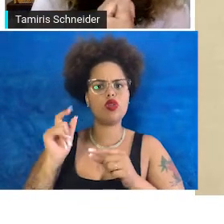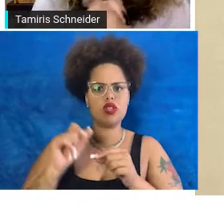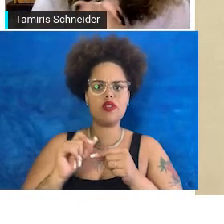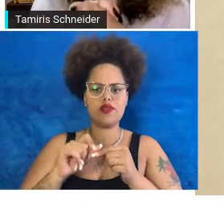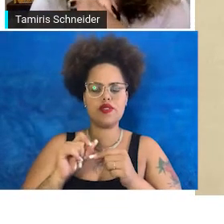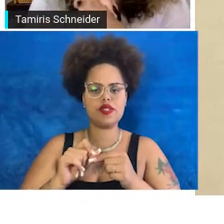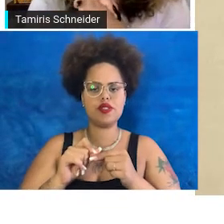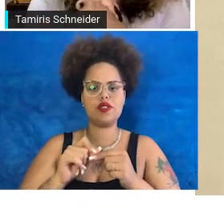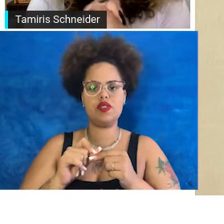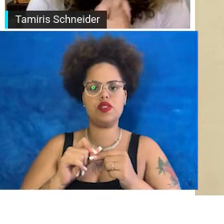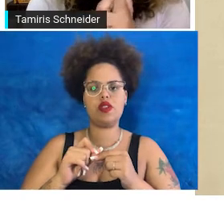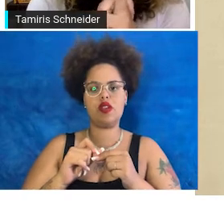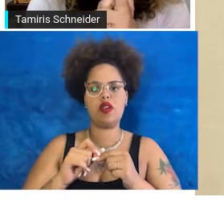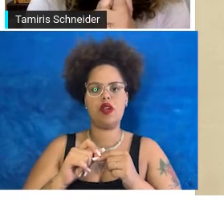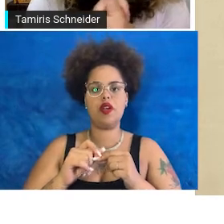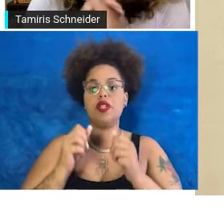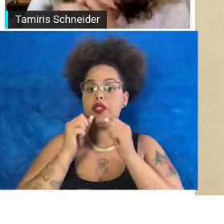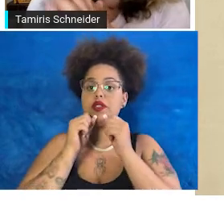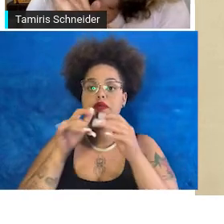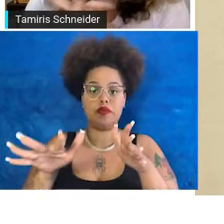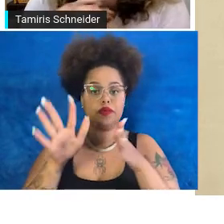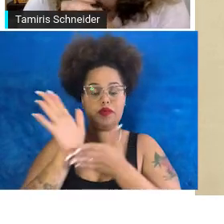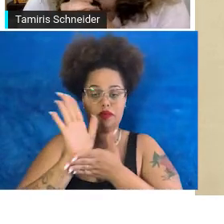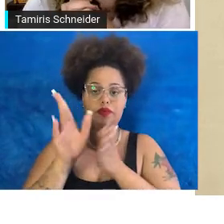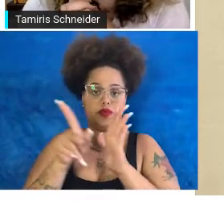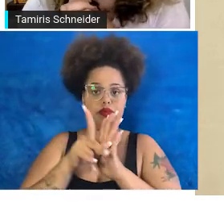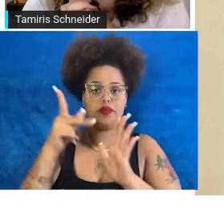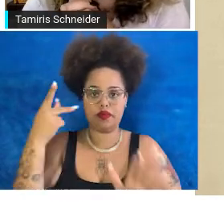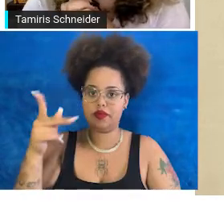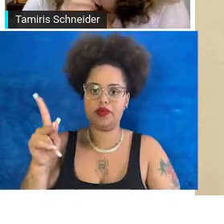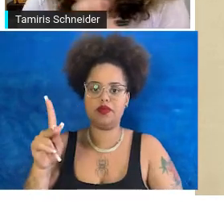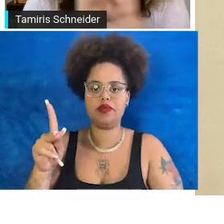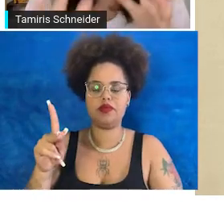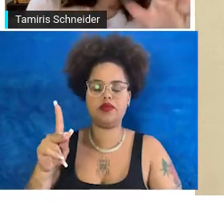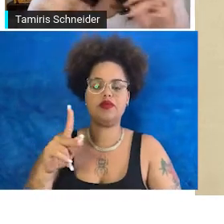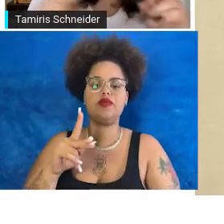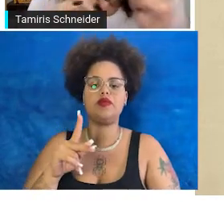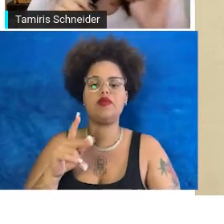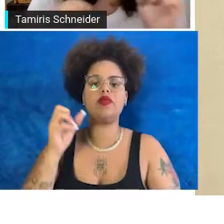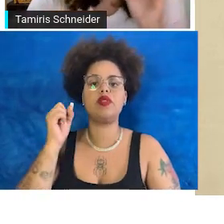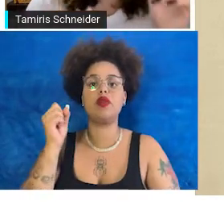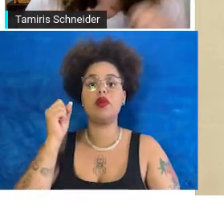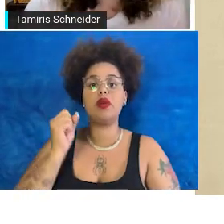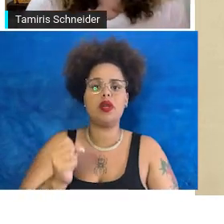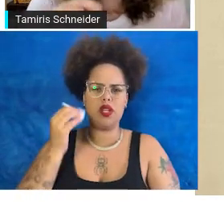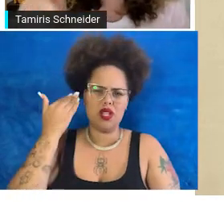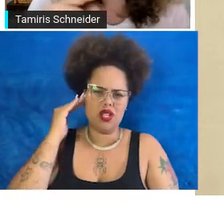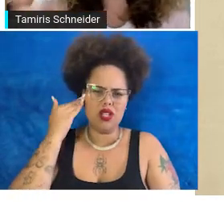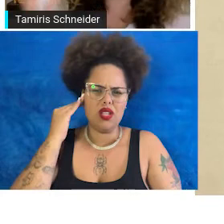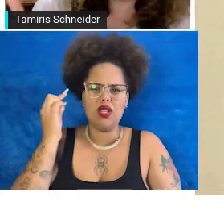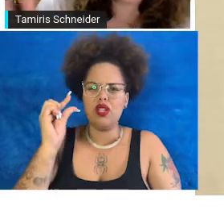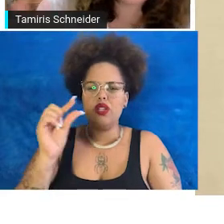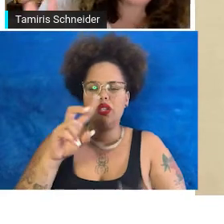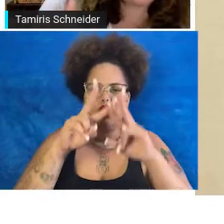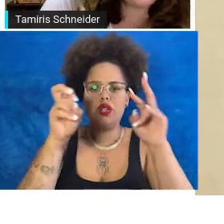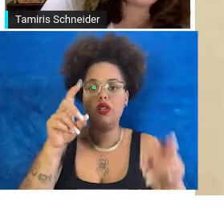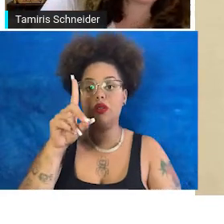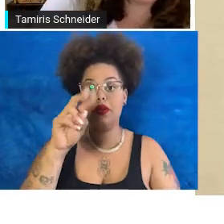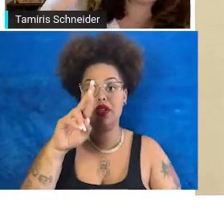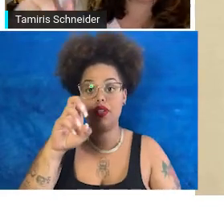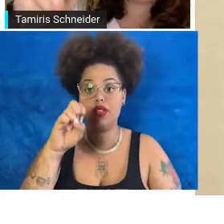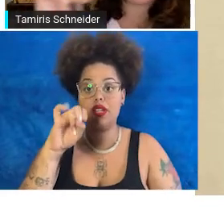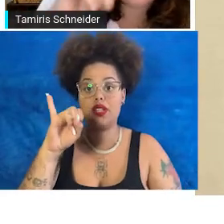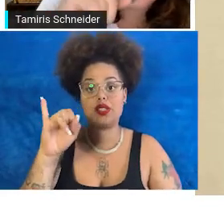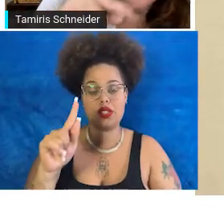Vini tá na transmissão, esse filme é dele. Que a gente também pode entender um pouquinho sobre dressing props, a